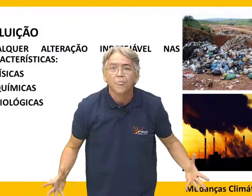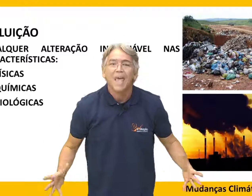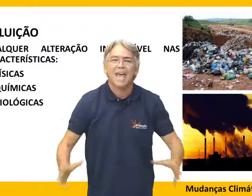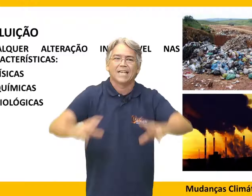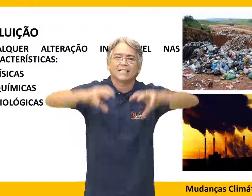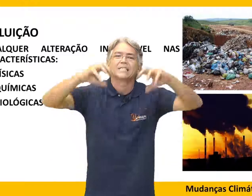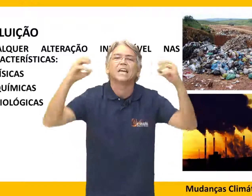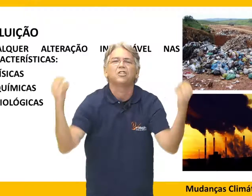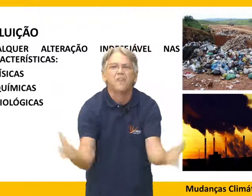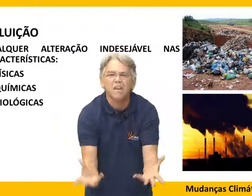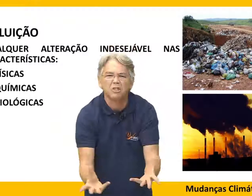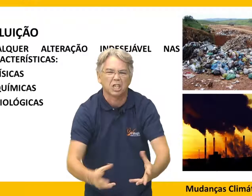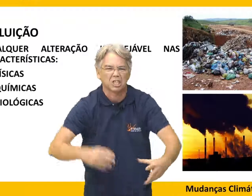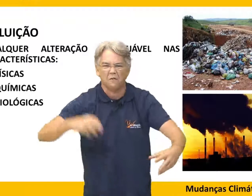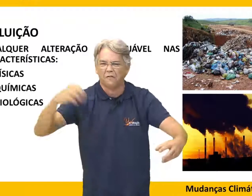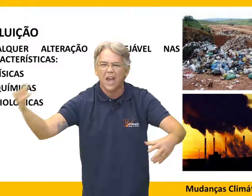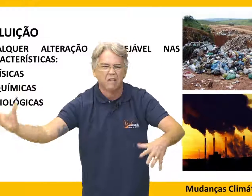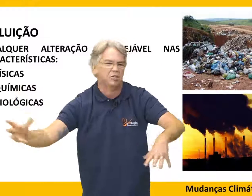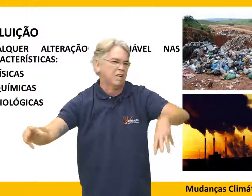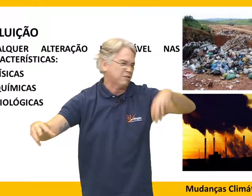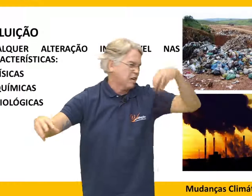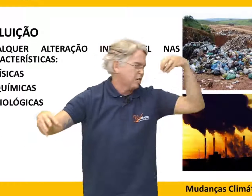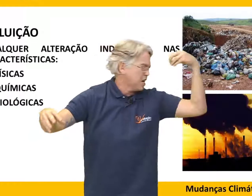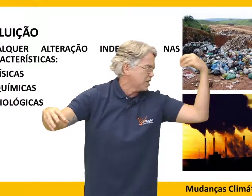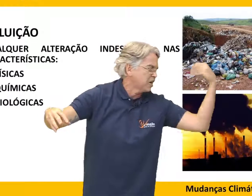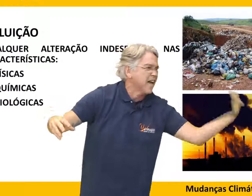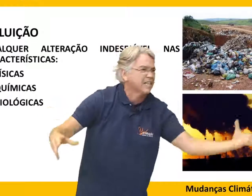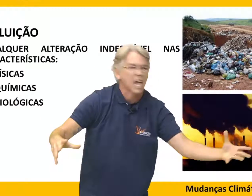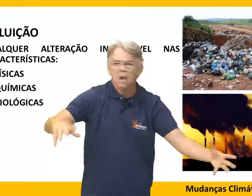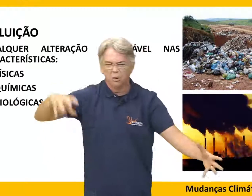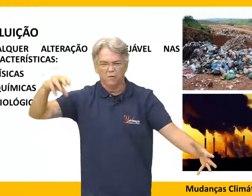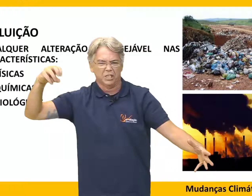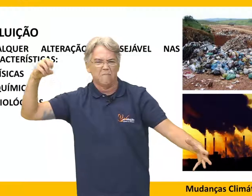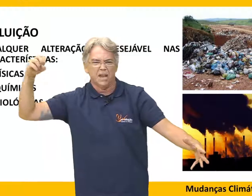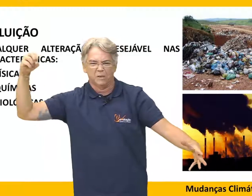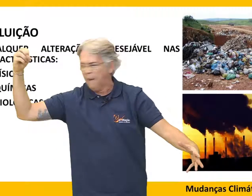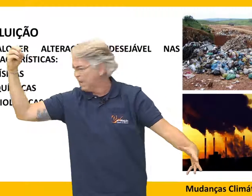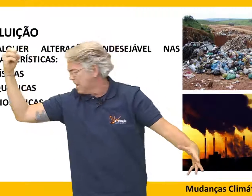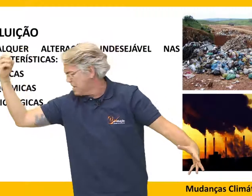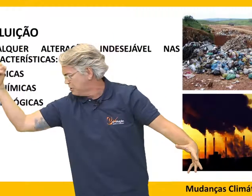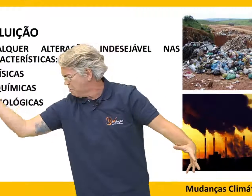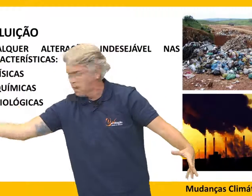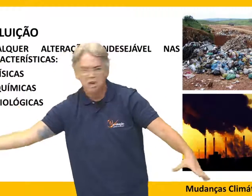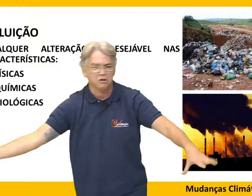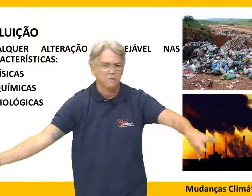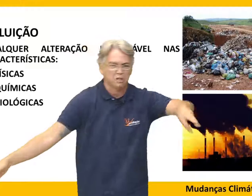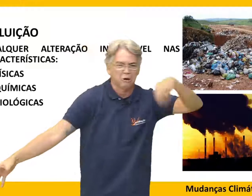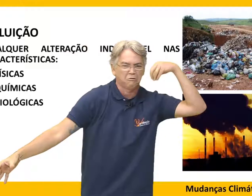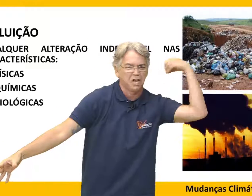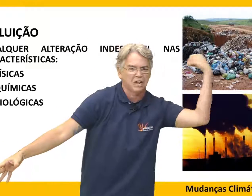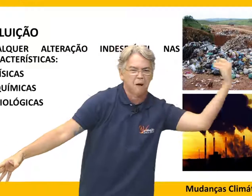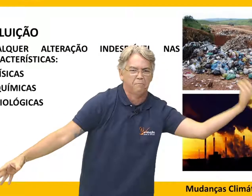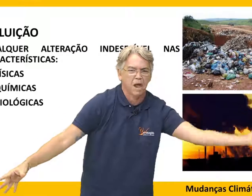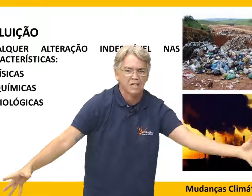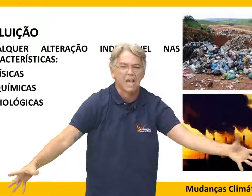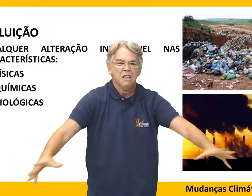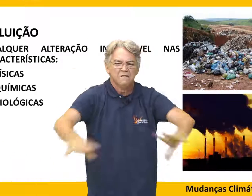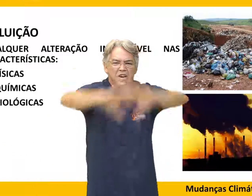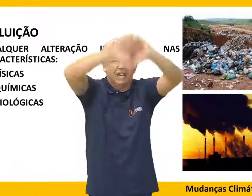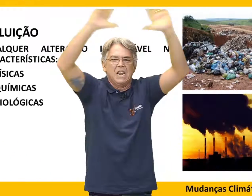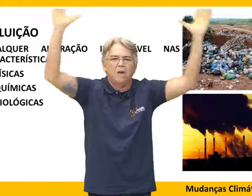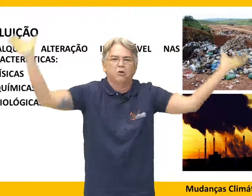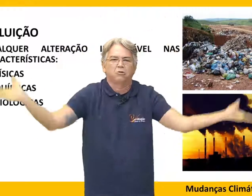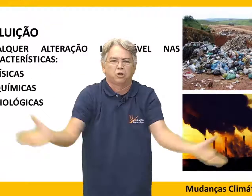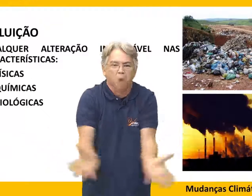transgênicos? Esses seres vivos que são feitos dentro da engenharia genética, quando você mexe, pega DNA de um bicho, mistura com DNA de uma planta,